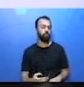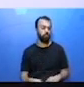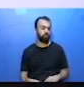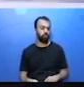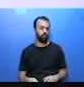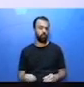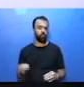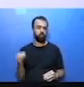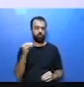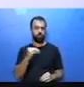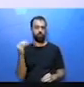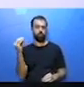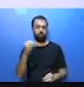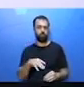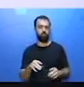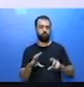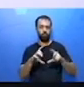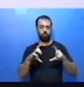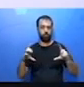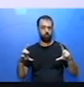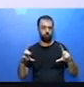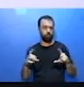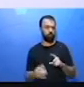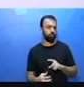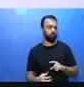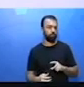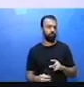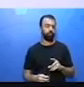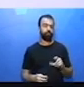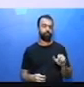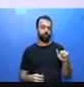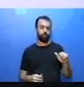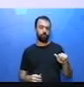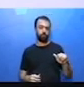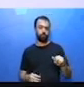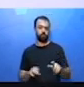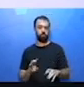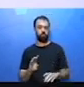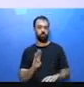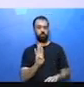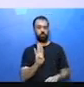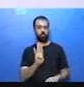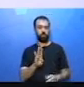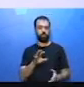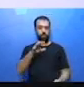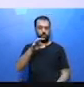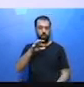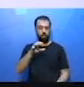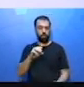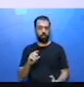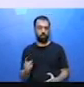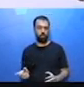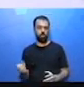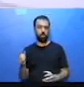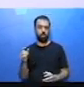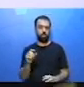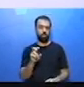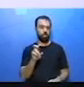fórmula, tá? No lugar do Bzão, 15, Bzinho,